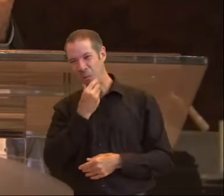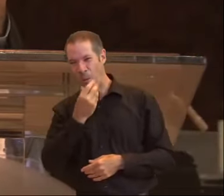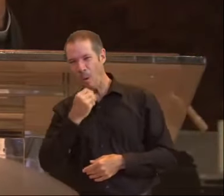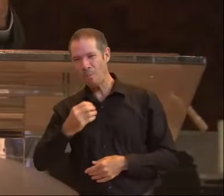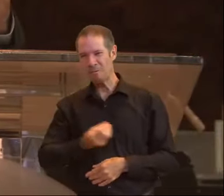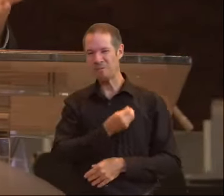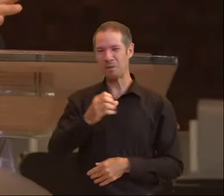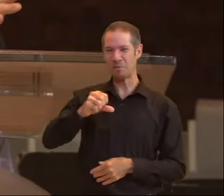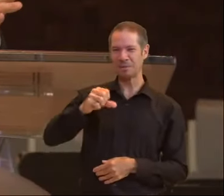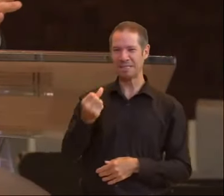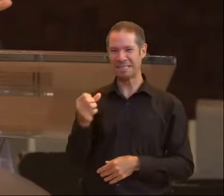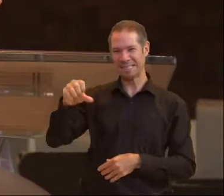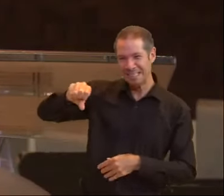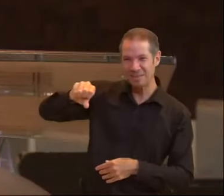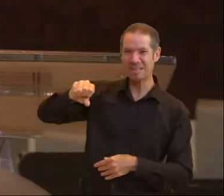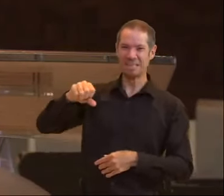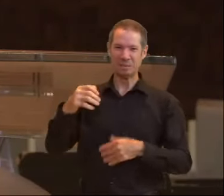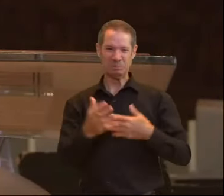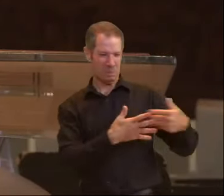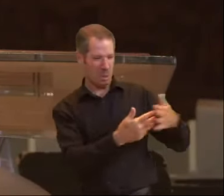a hora que for,